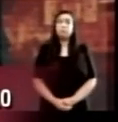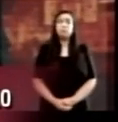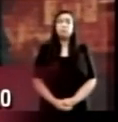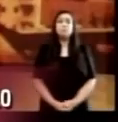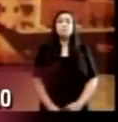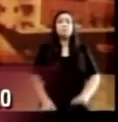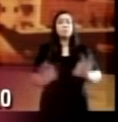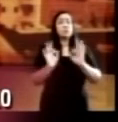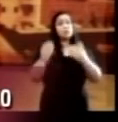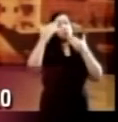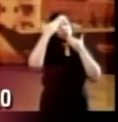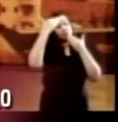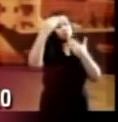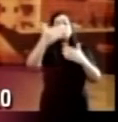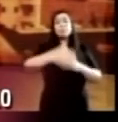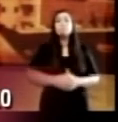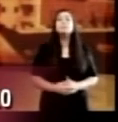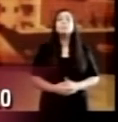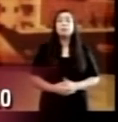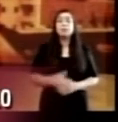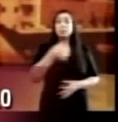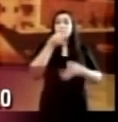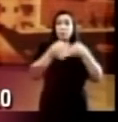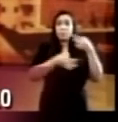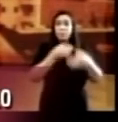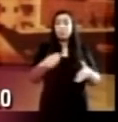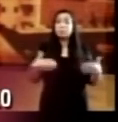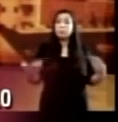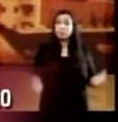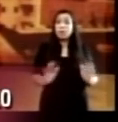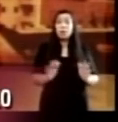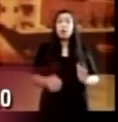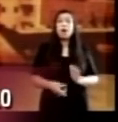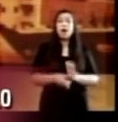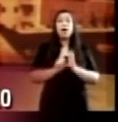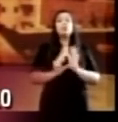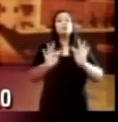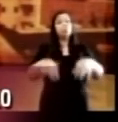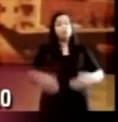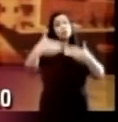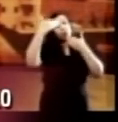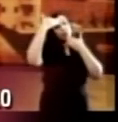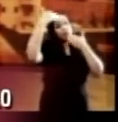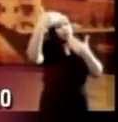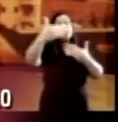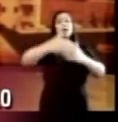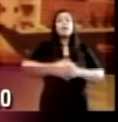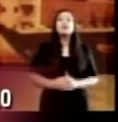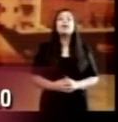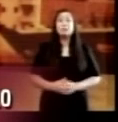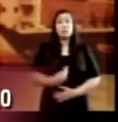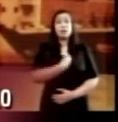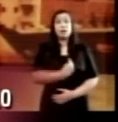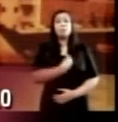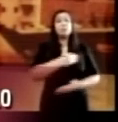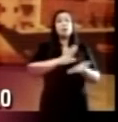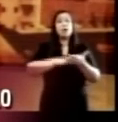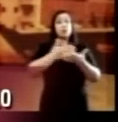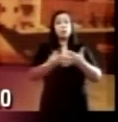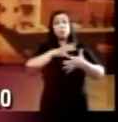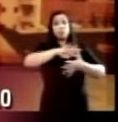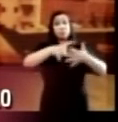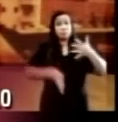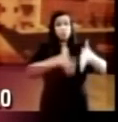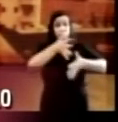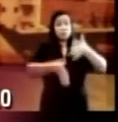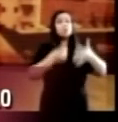Tá certo, muito obrigada pelas considerações. Então, antes de encerrar, gostaria de mais uma vez agradecer a presença da intérprete